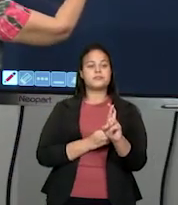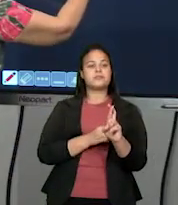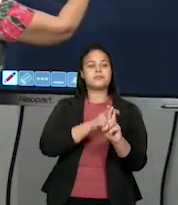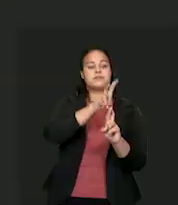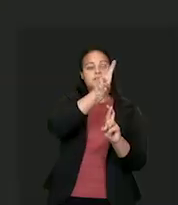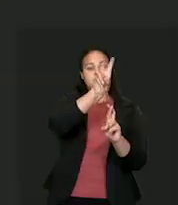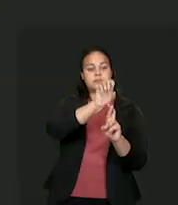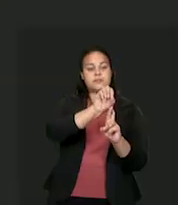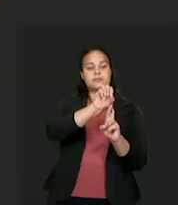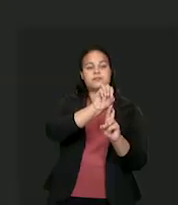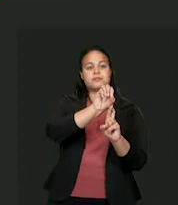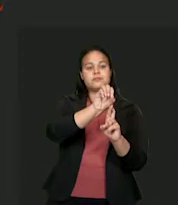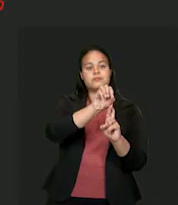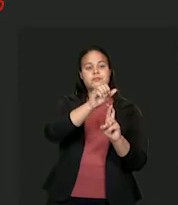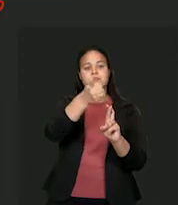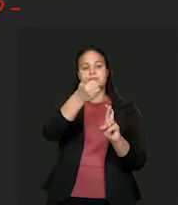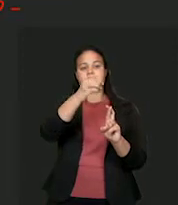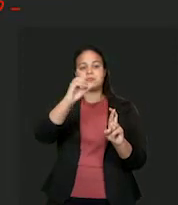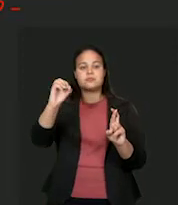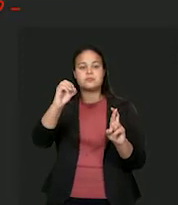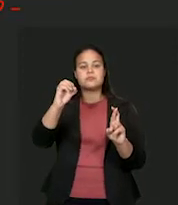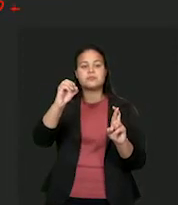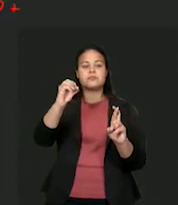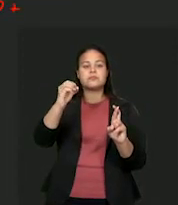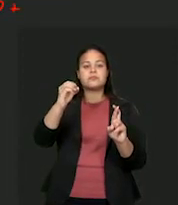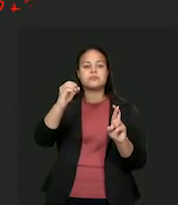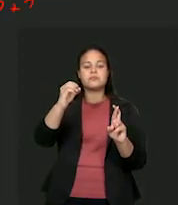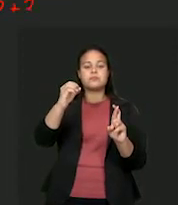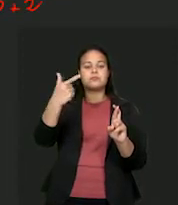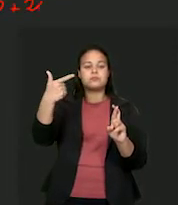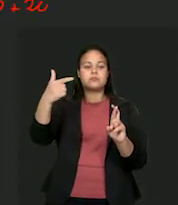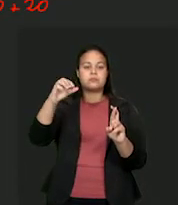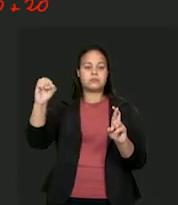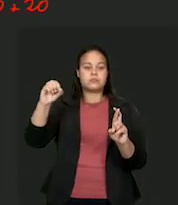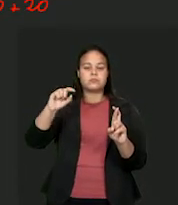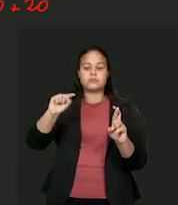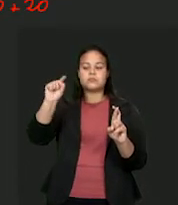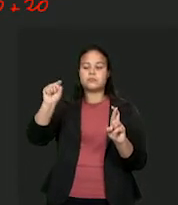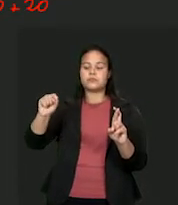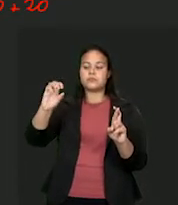50, 10 e 20